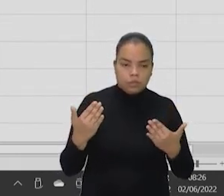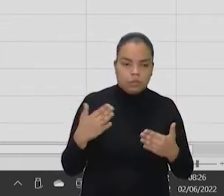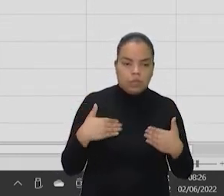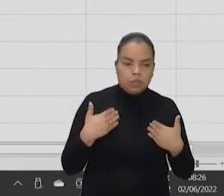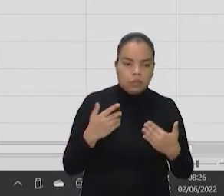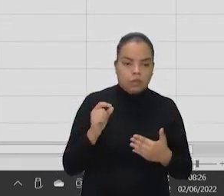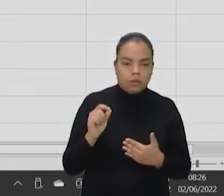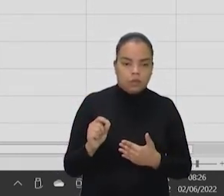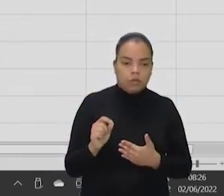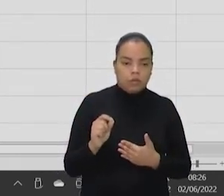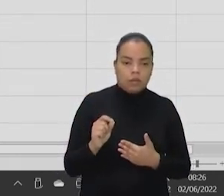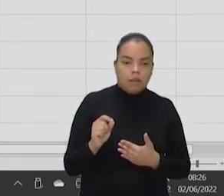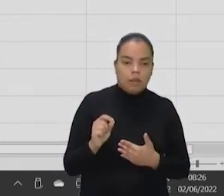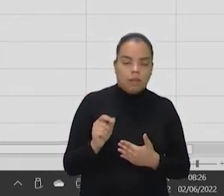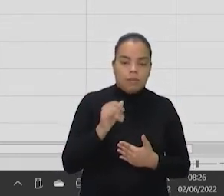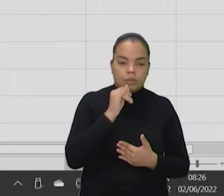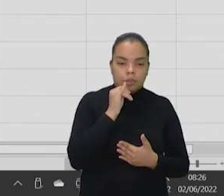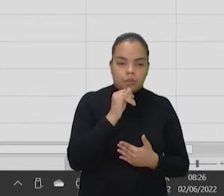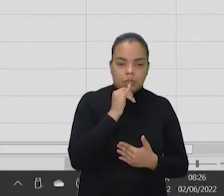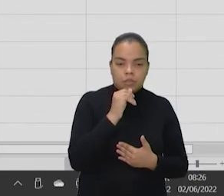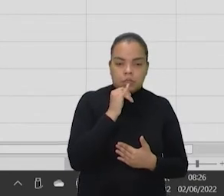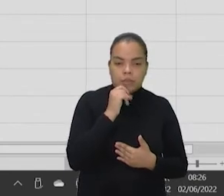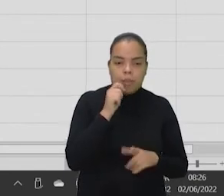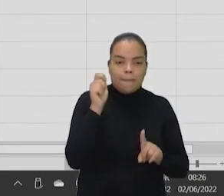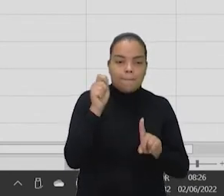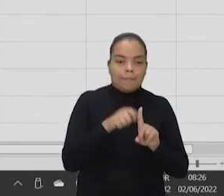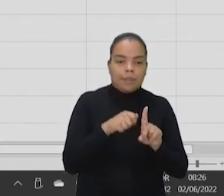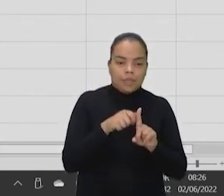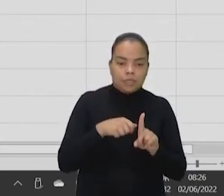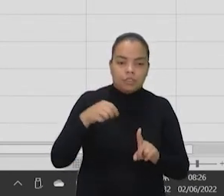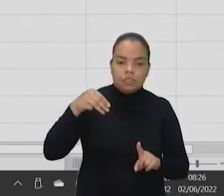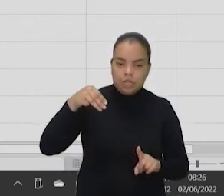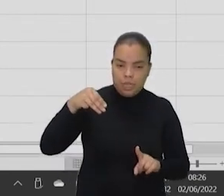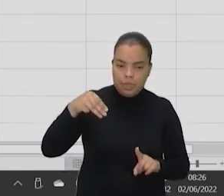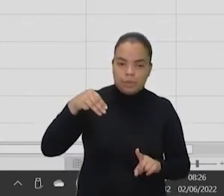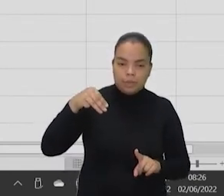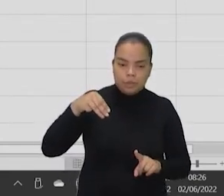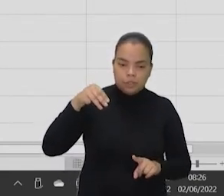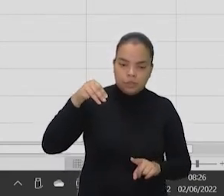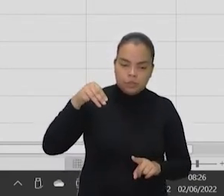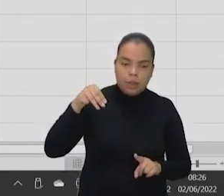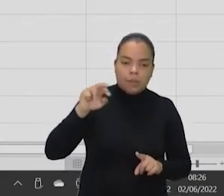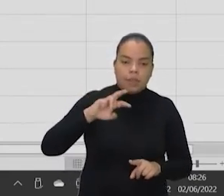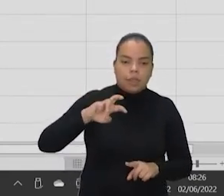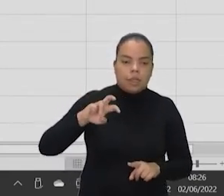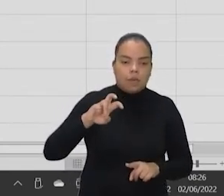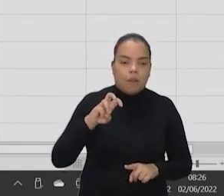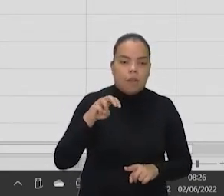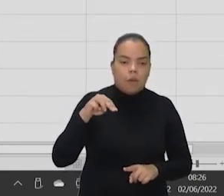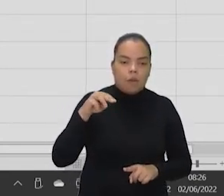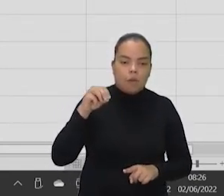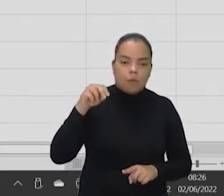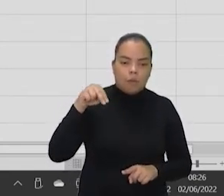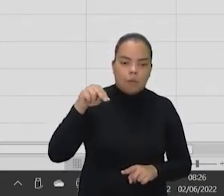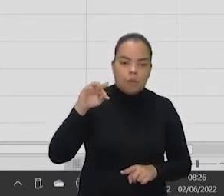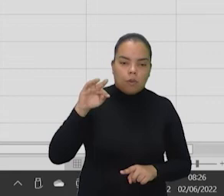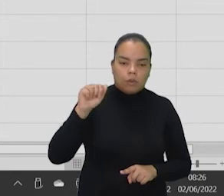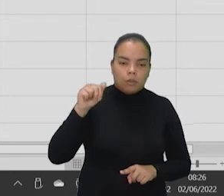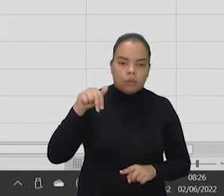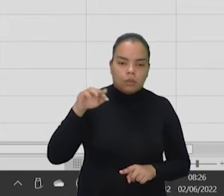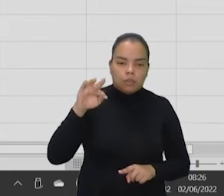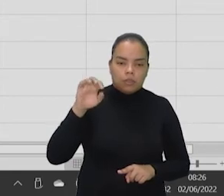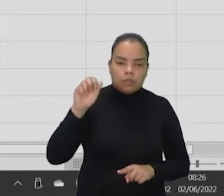estou simulando aqui o mês, eu coloquei M de montante, tá? Montante a juros compostos e o montante a